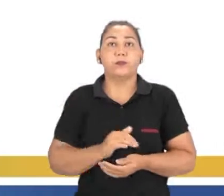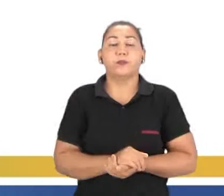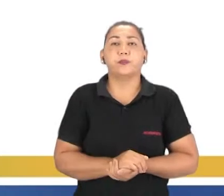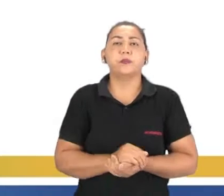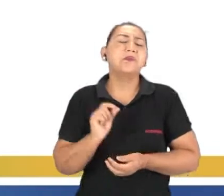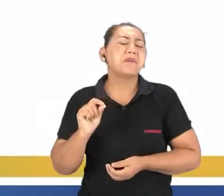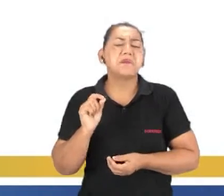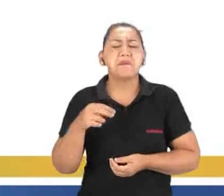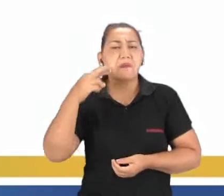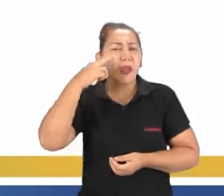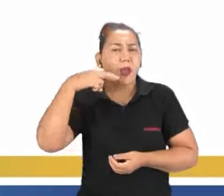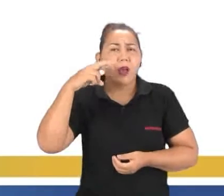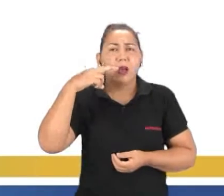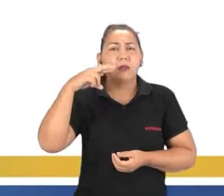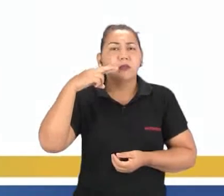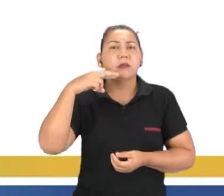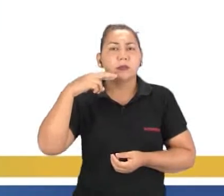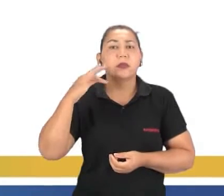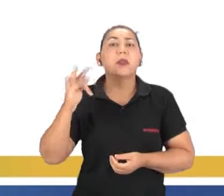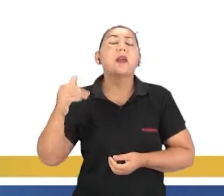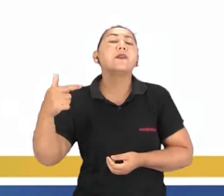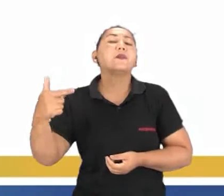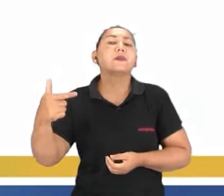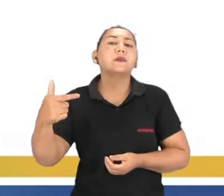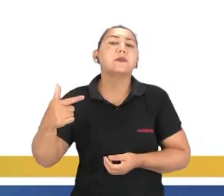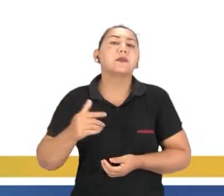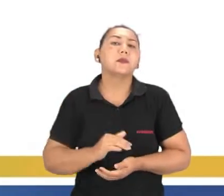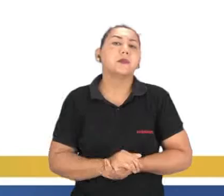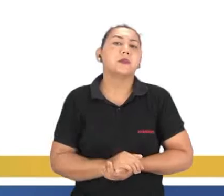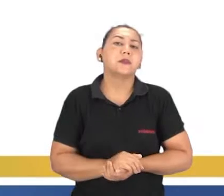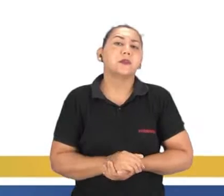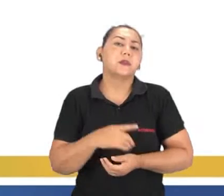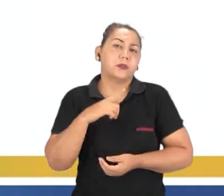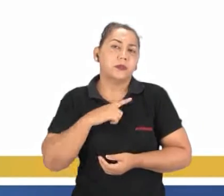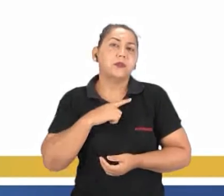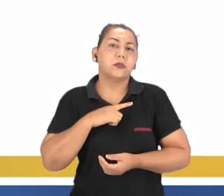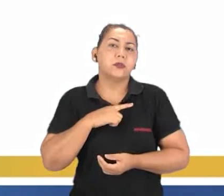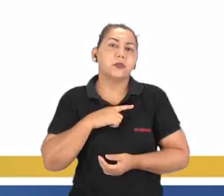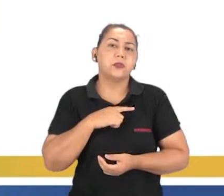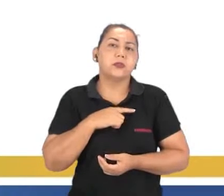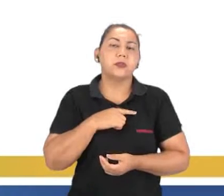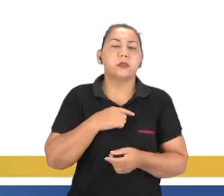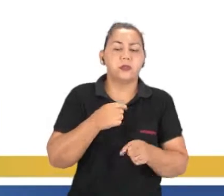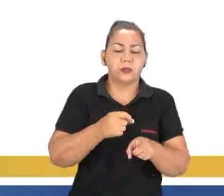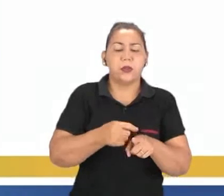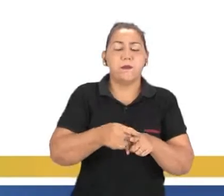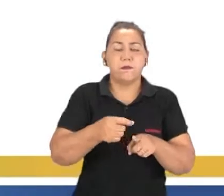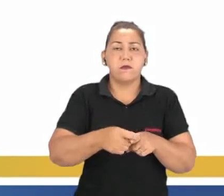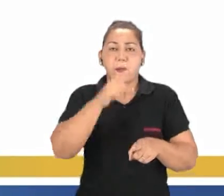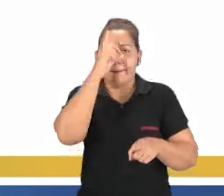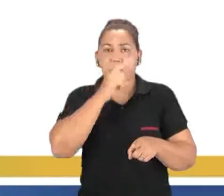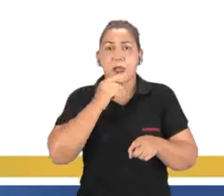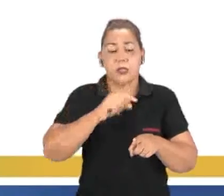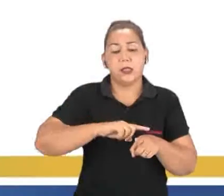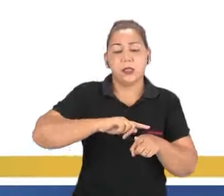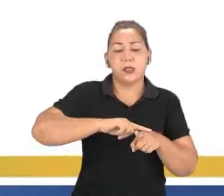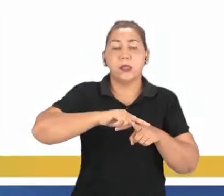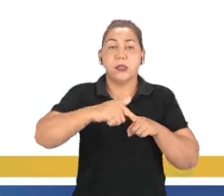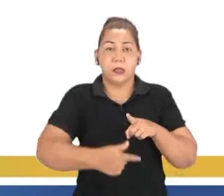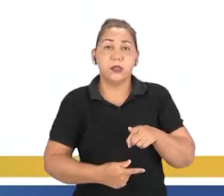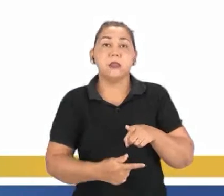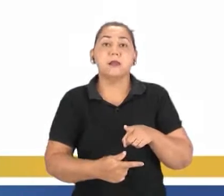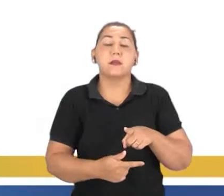ele observou nessa F2? Que tinha a presença de ervilhas amarelas lisas. Essas são todas